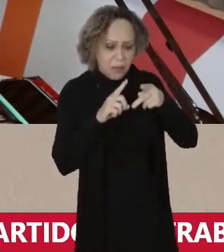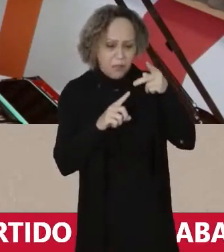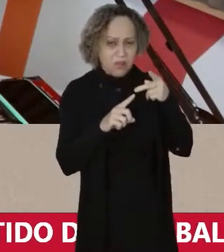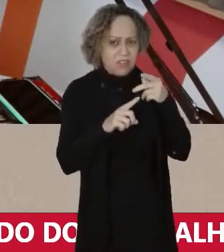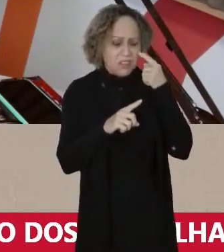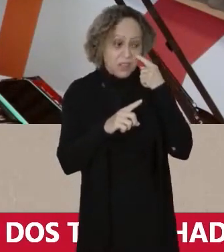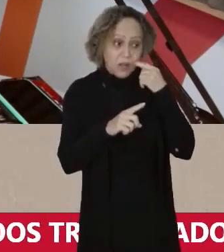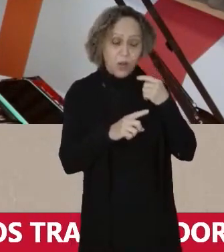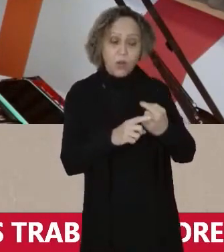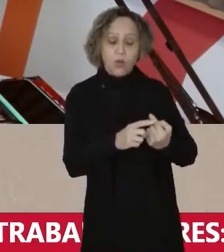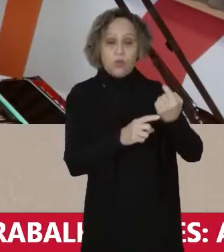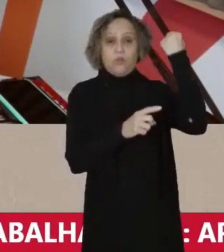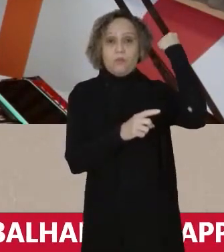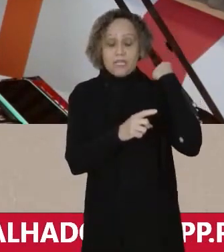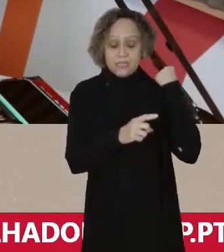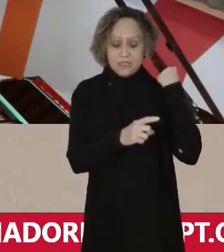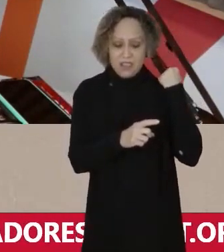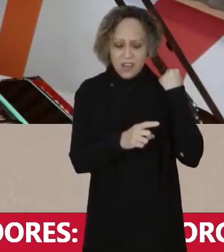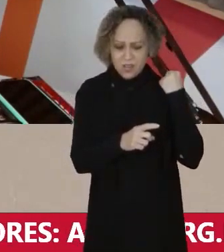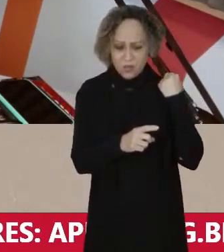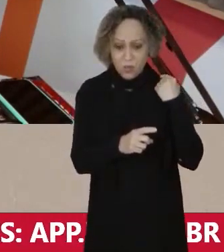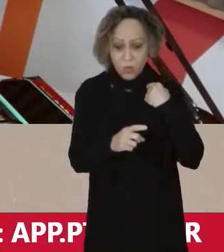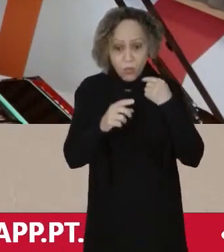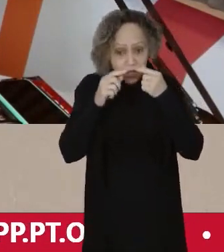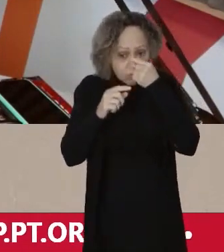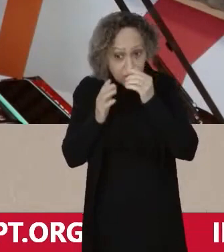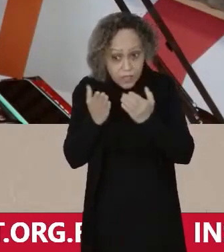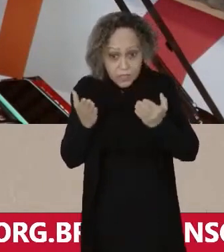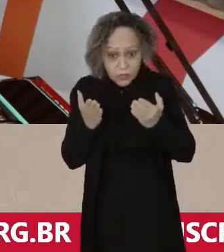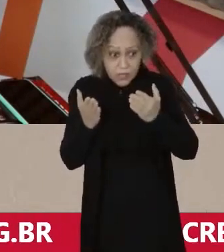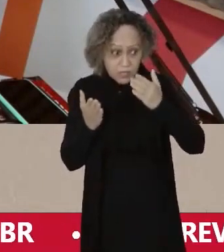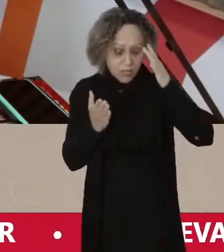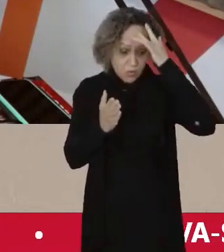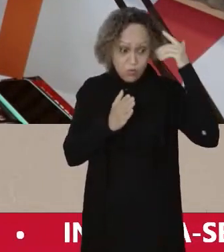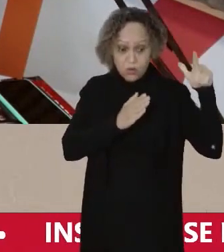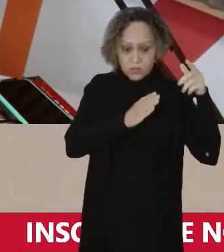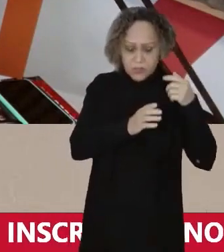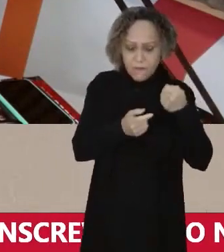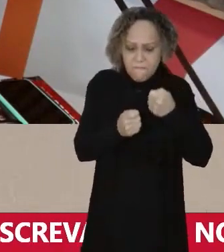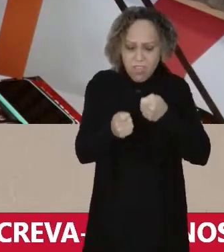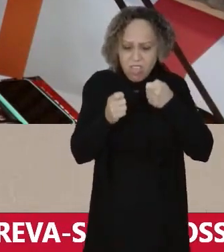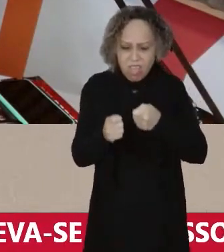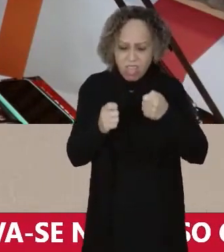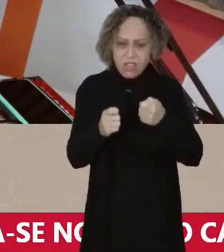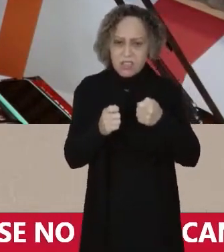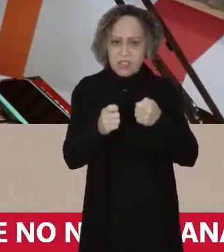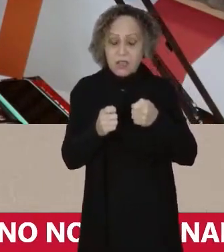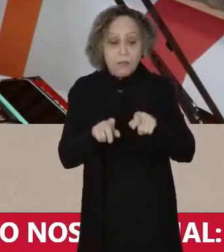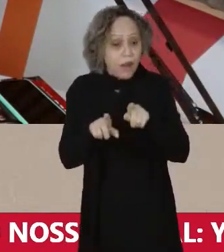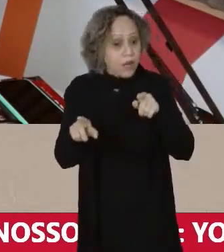Então o perseguido não pode virar perseguidor. Porque hoje o povo evangélico está virando maioria, não pode se tornar